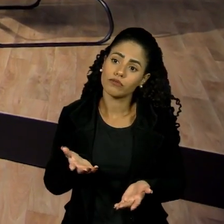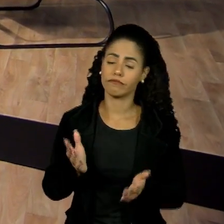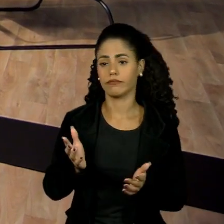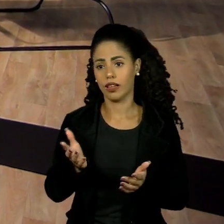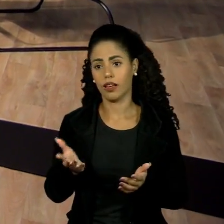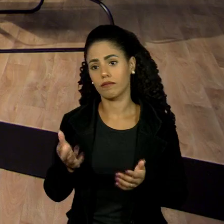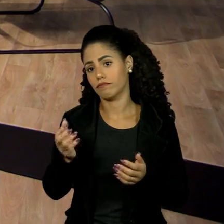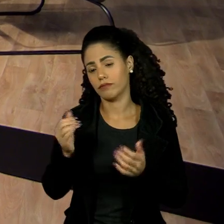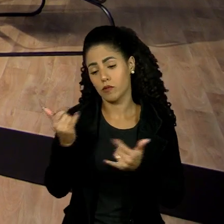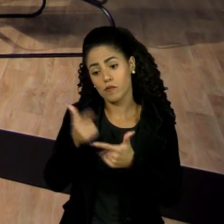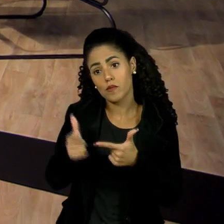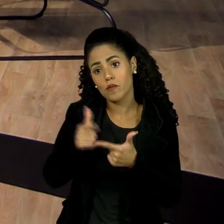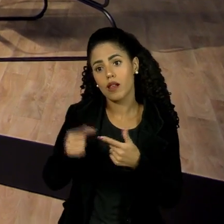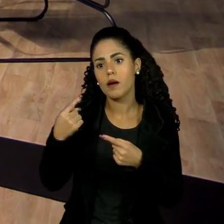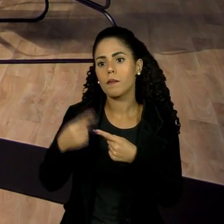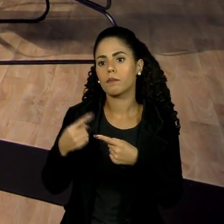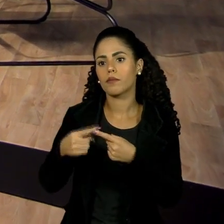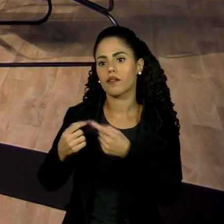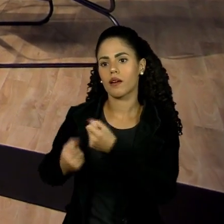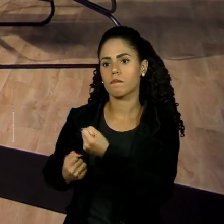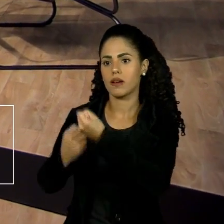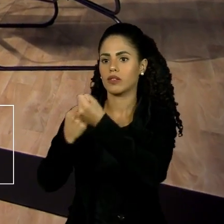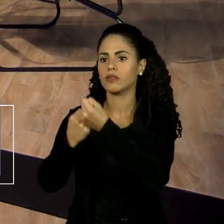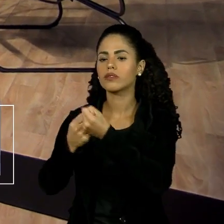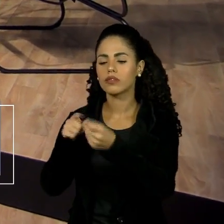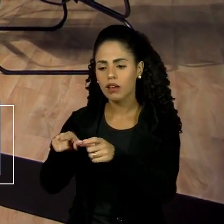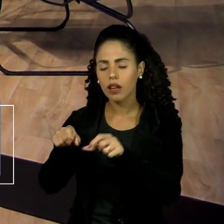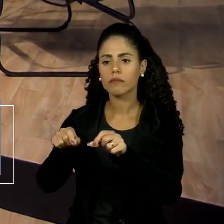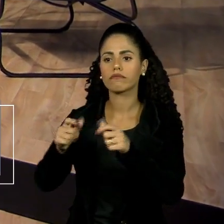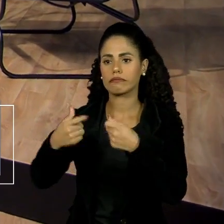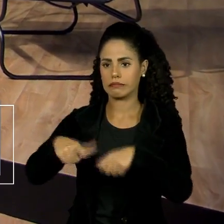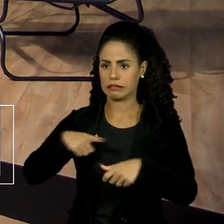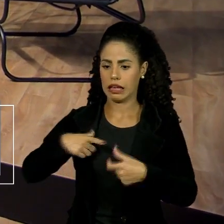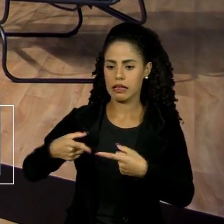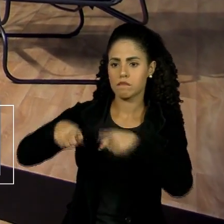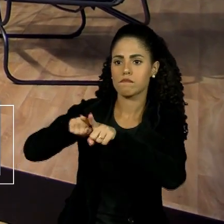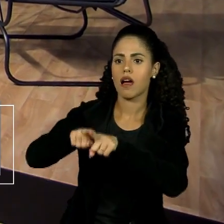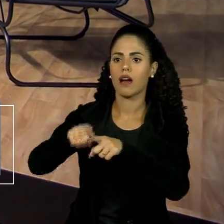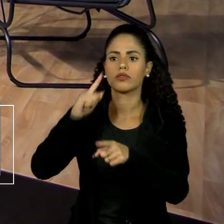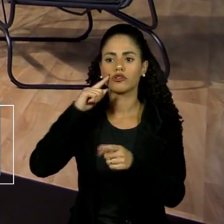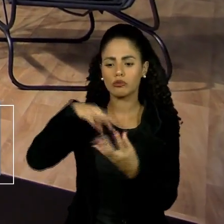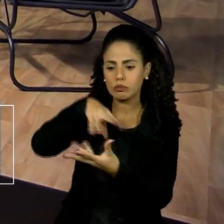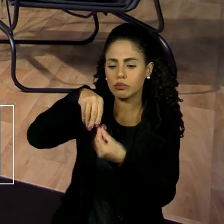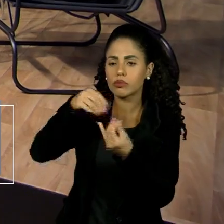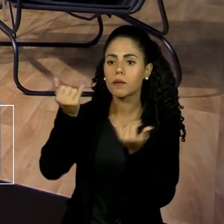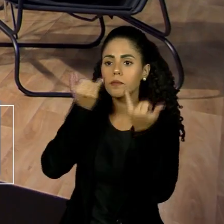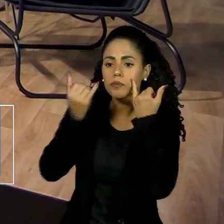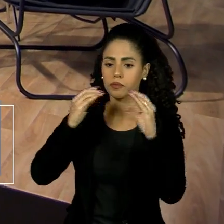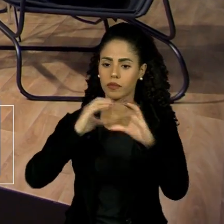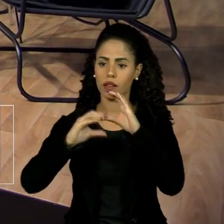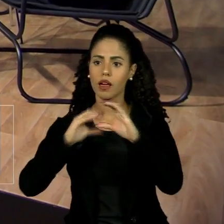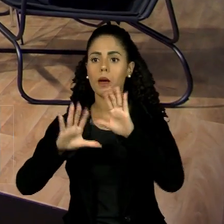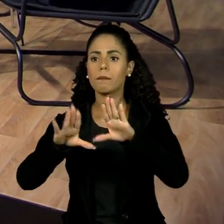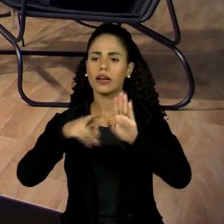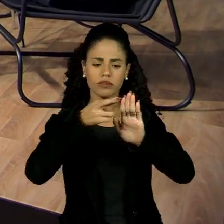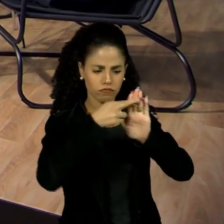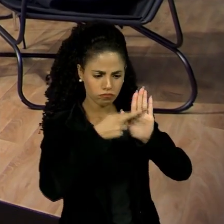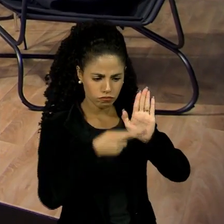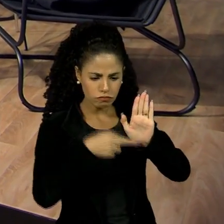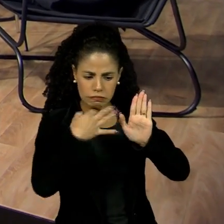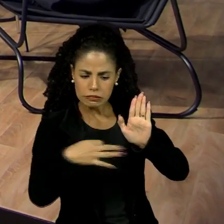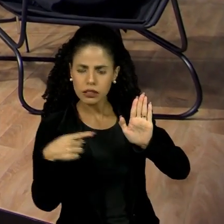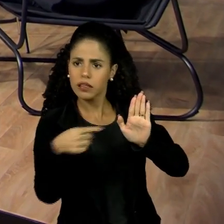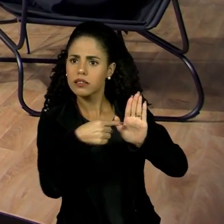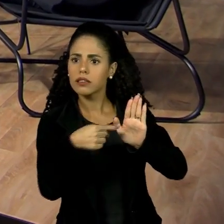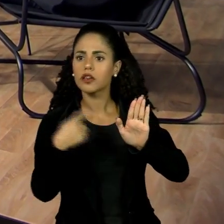colapso no esporte brasileiro, porque eles são patrocinados pelas casas, a gente ia tirar vários meios de comunicação do ar. Mas regulamentar com